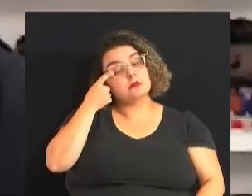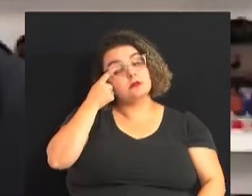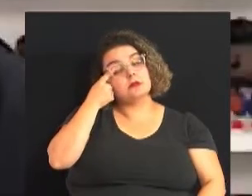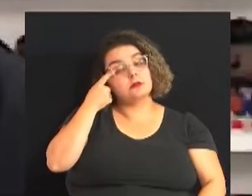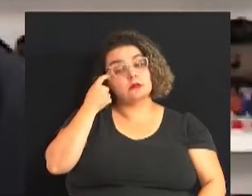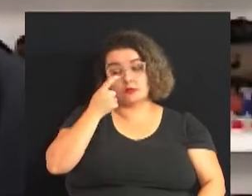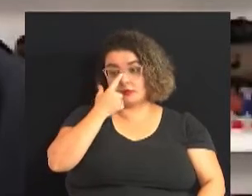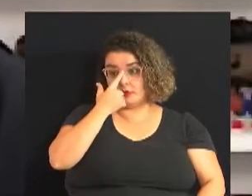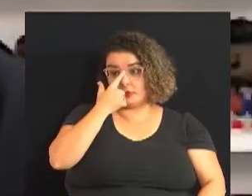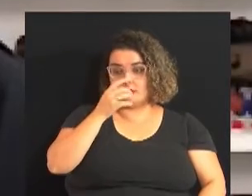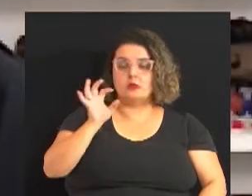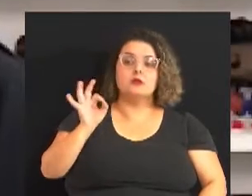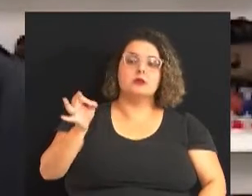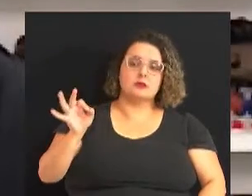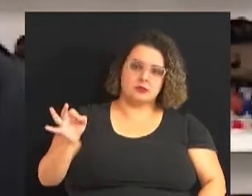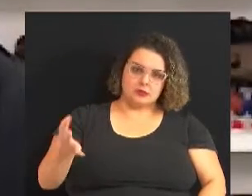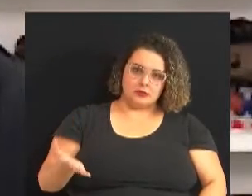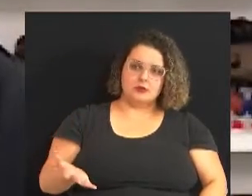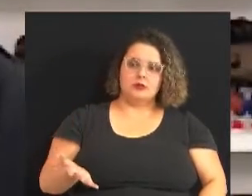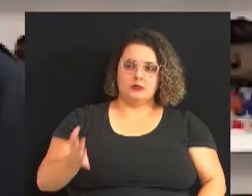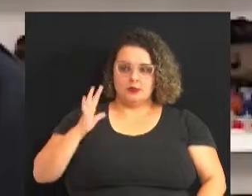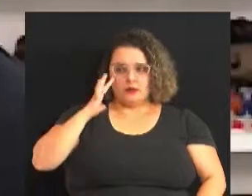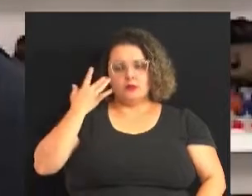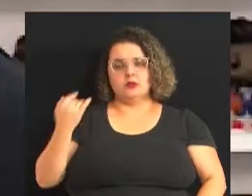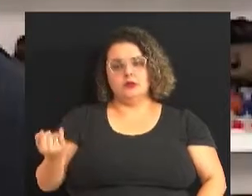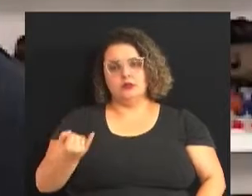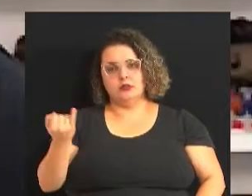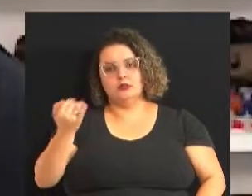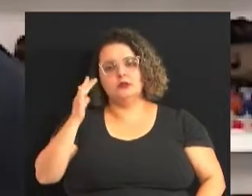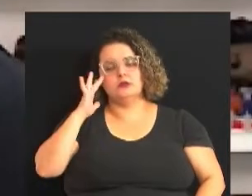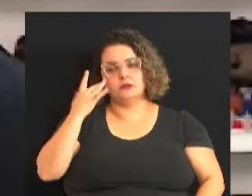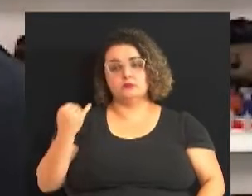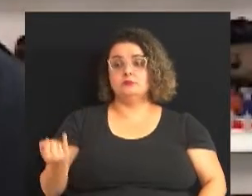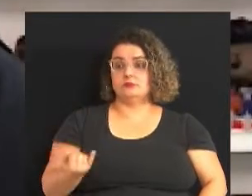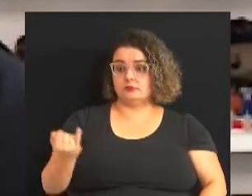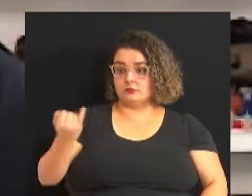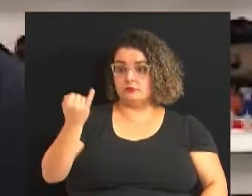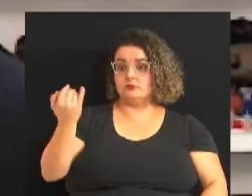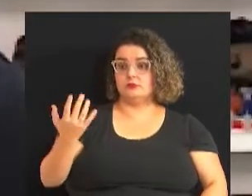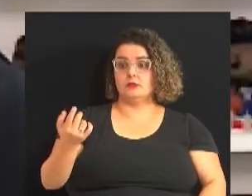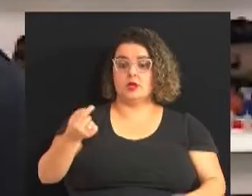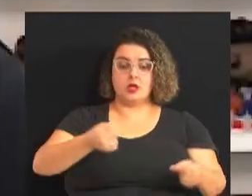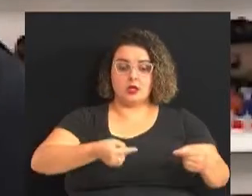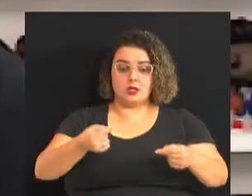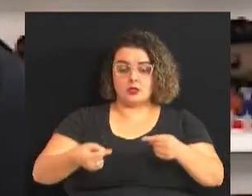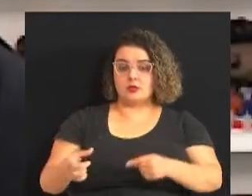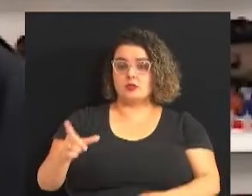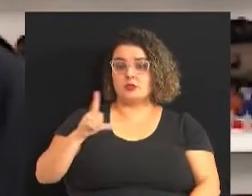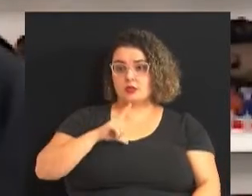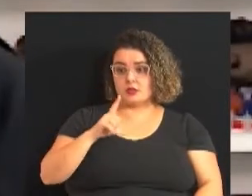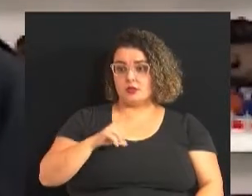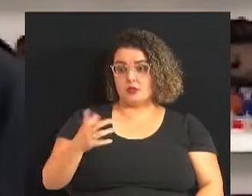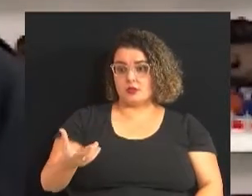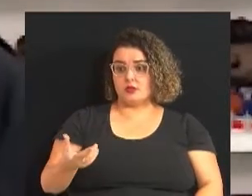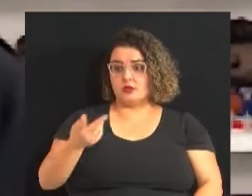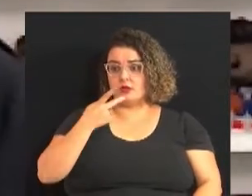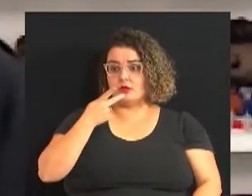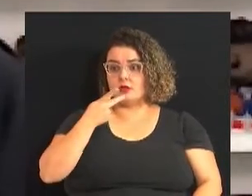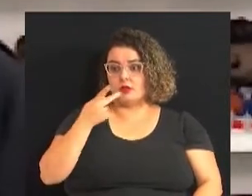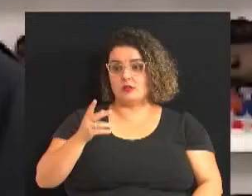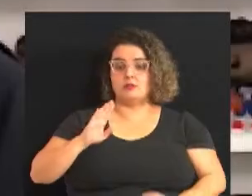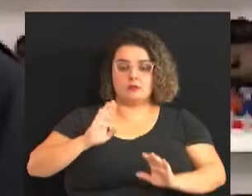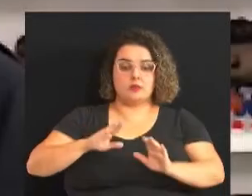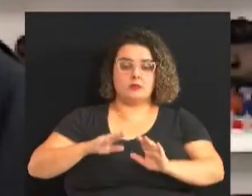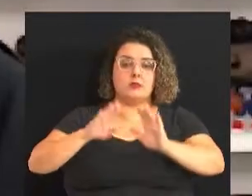Sem dúvida. Eu acho que foi fundamental, acho que é importante e assim, é a mesma discussão que a gente tem, fala muito do basquete, porque o basquete tem